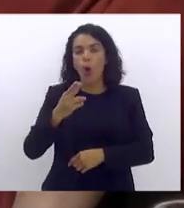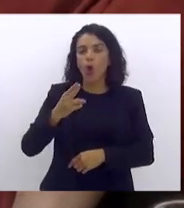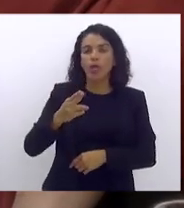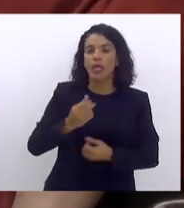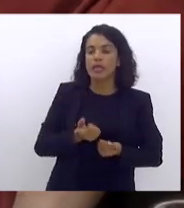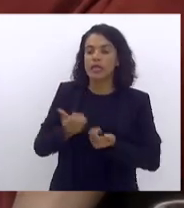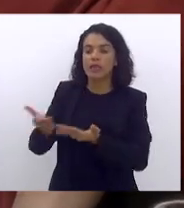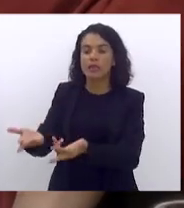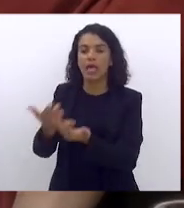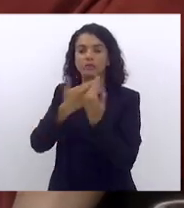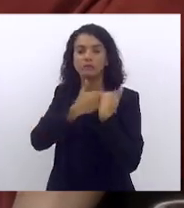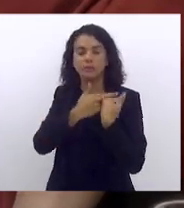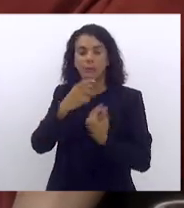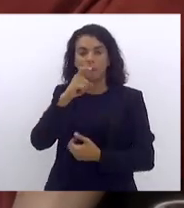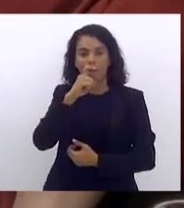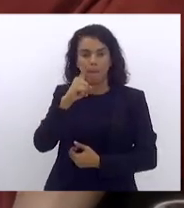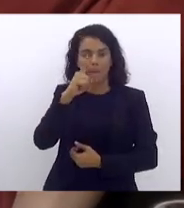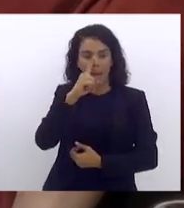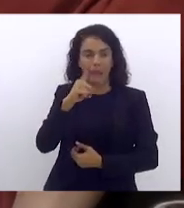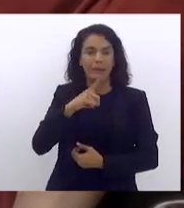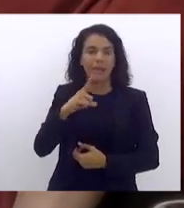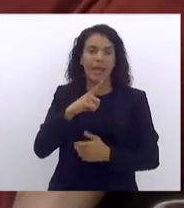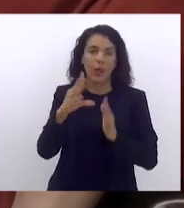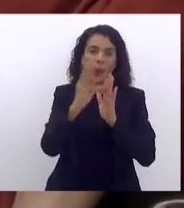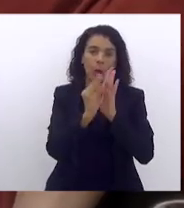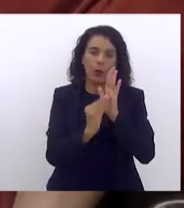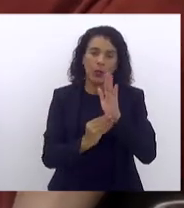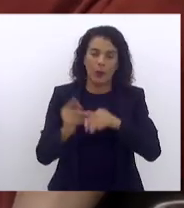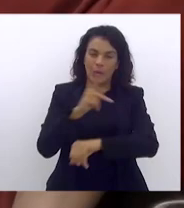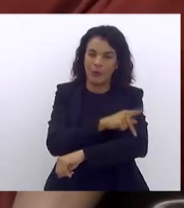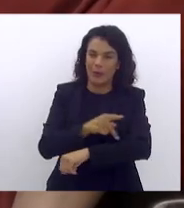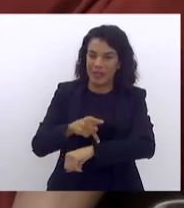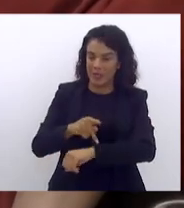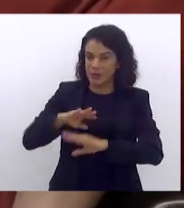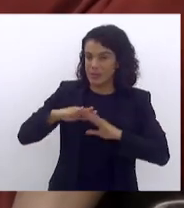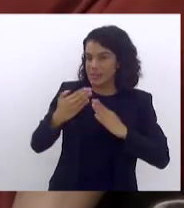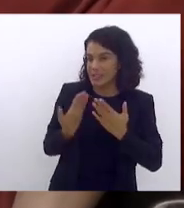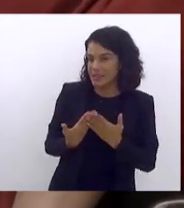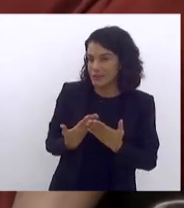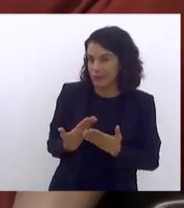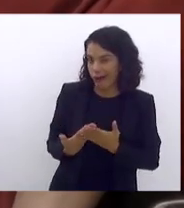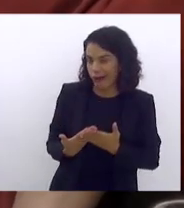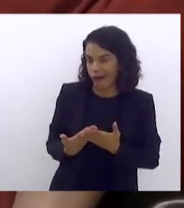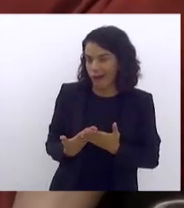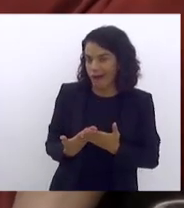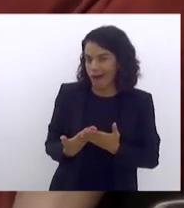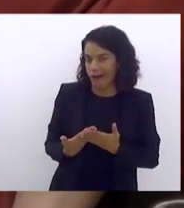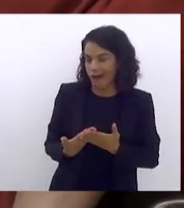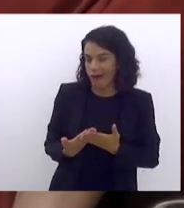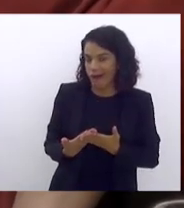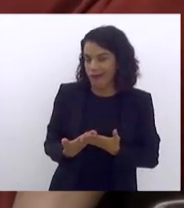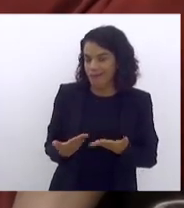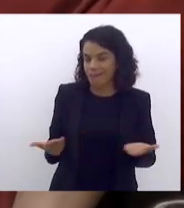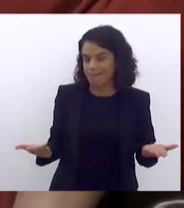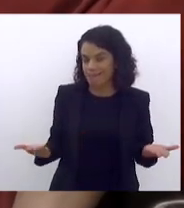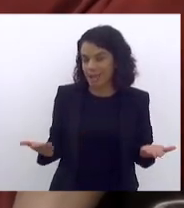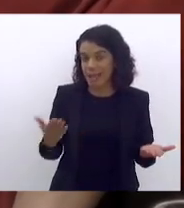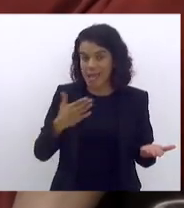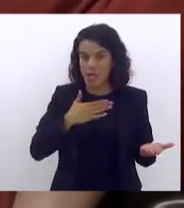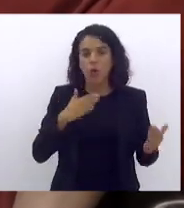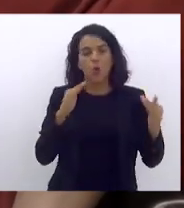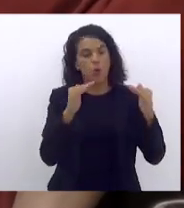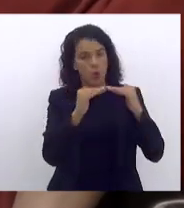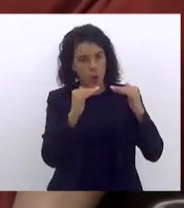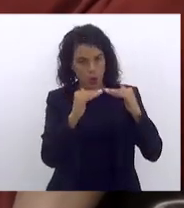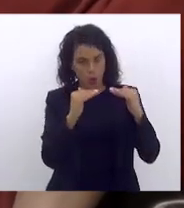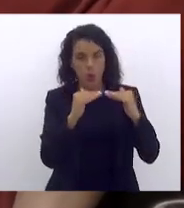pais vedarem a possibilidade de seus filhos terem acesso a conteúdo pedagógico que seja assertivo. Eu concordo